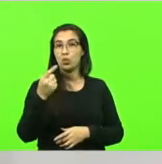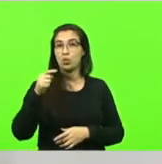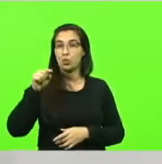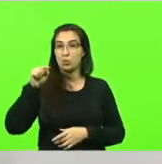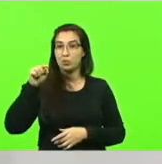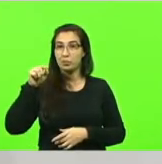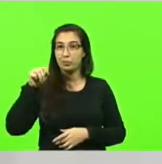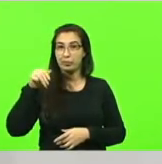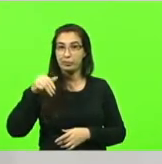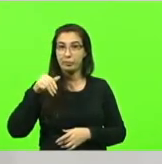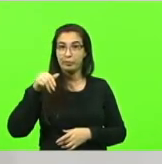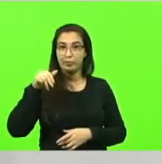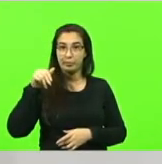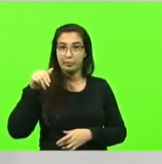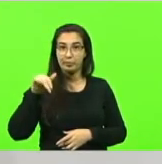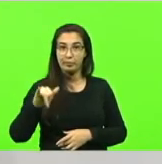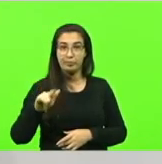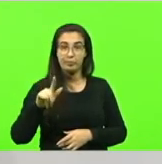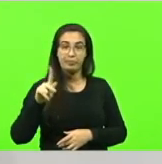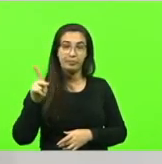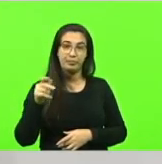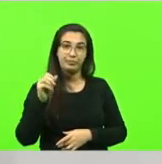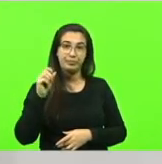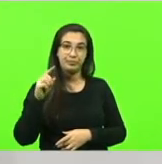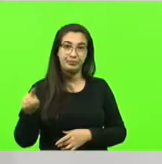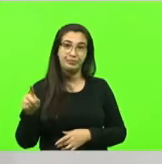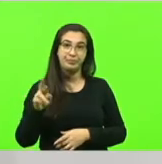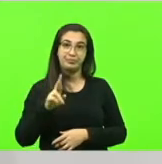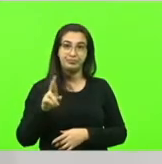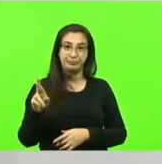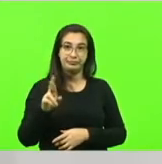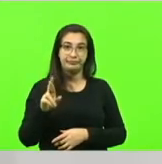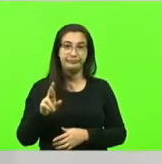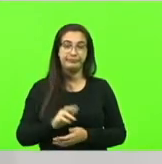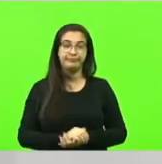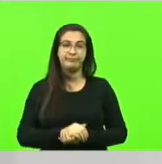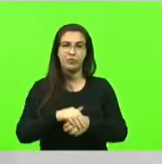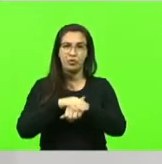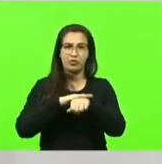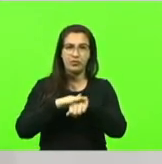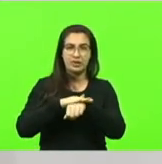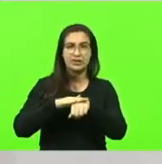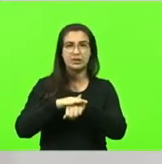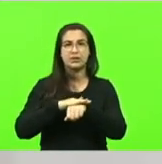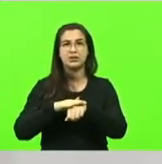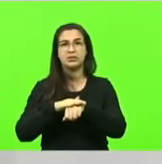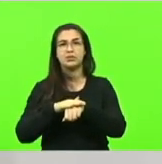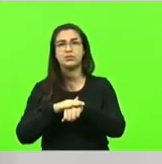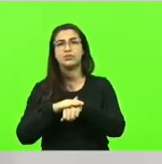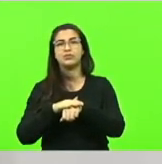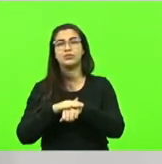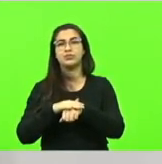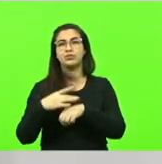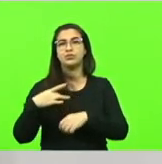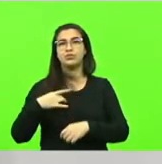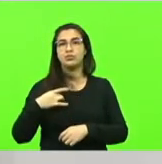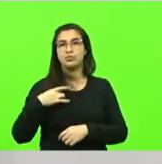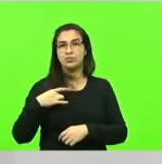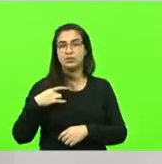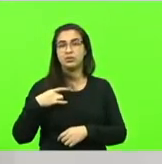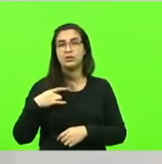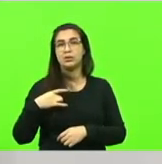R$ 1 milhão. Conversando com o Adriano, que é da Federação dos Hospitais Filantrópicos, hoje no gabinete, ele me passou essa